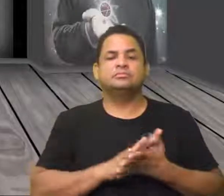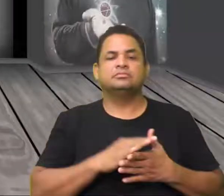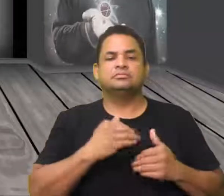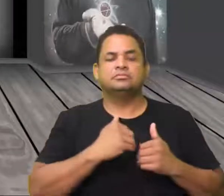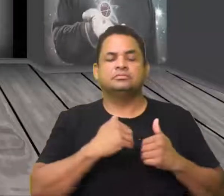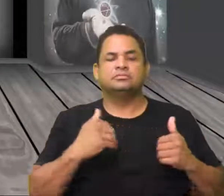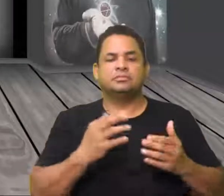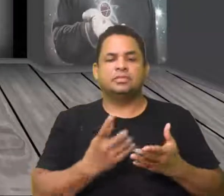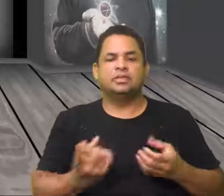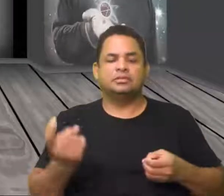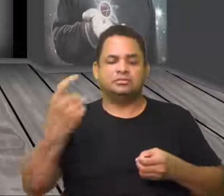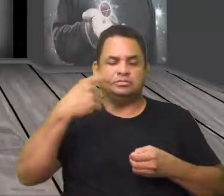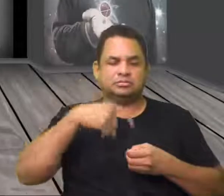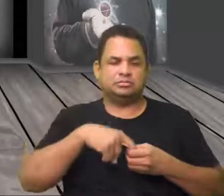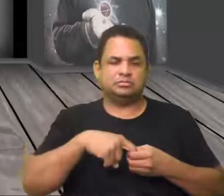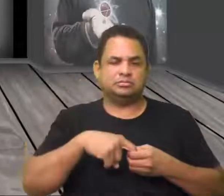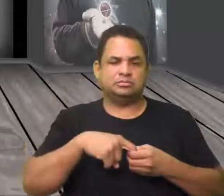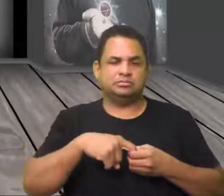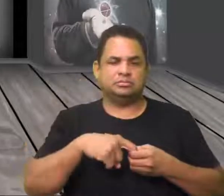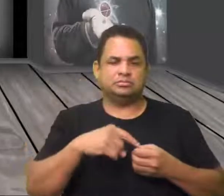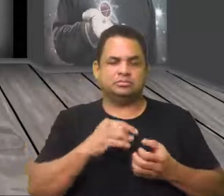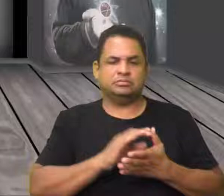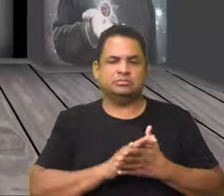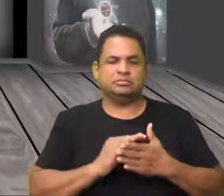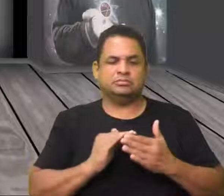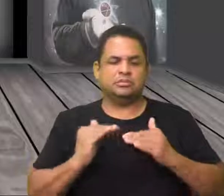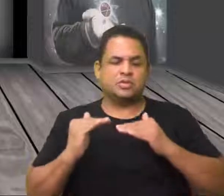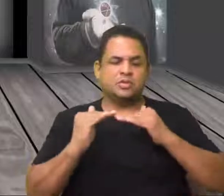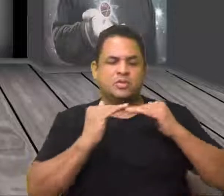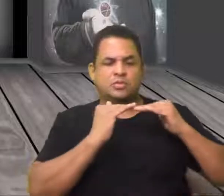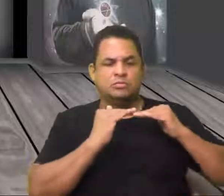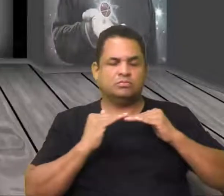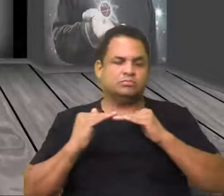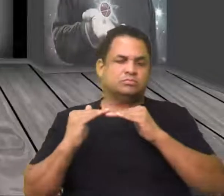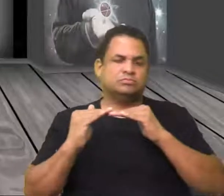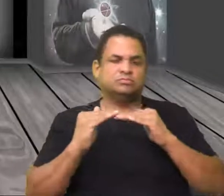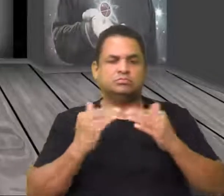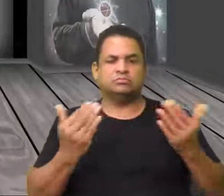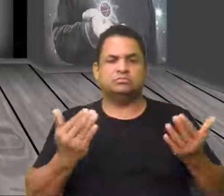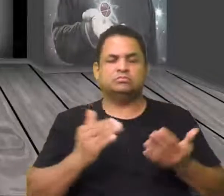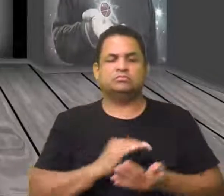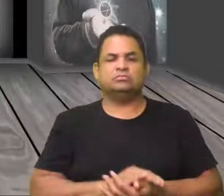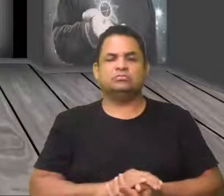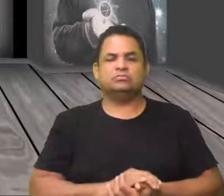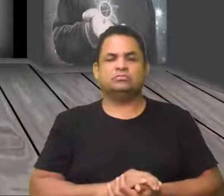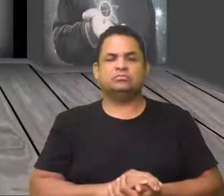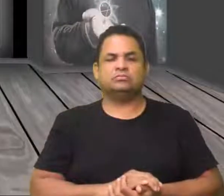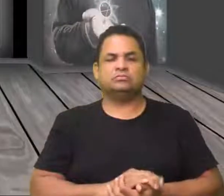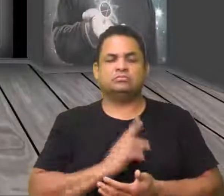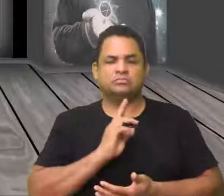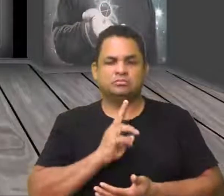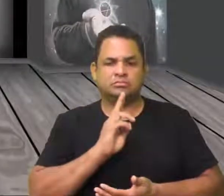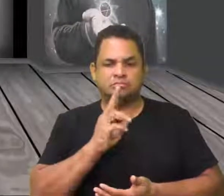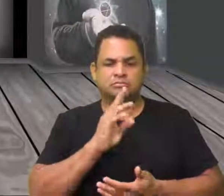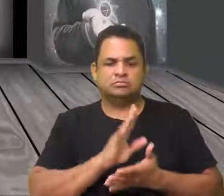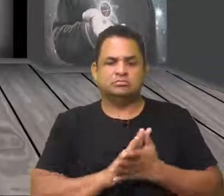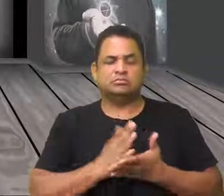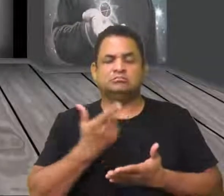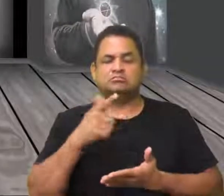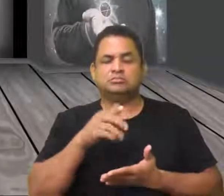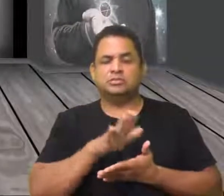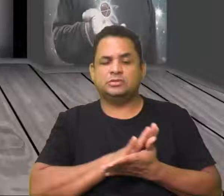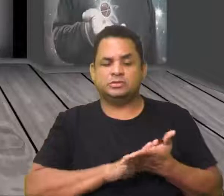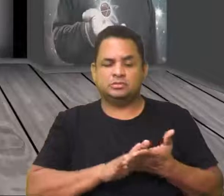ele volta a ficar homogêneo de novo, né? Pareado. Ele continua neutro com